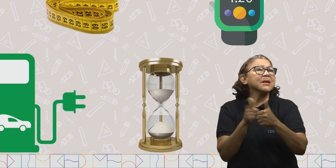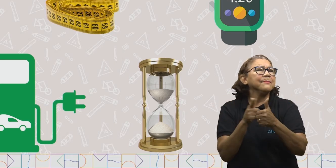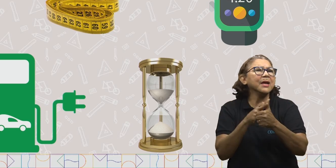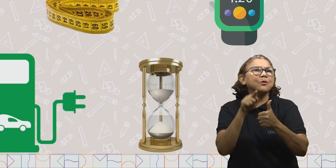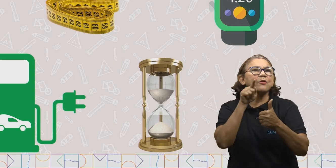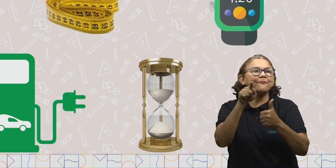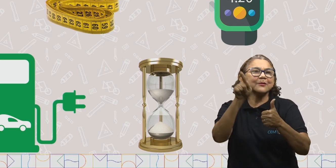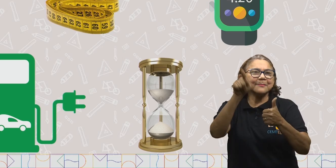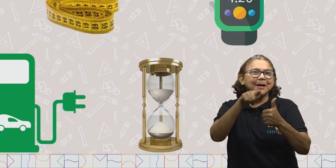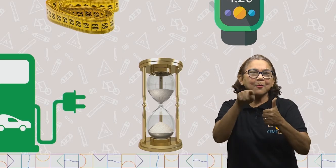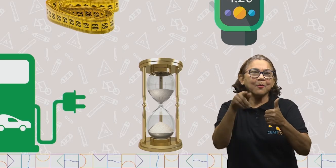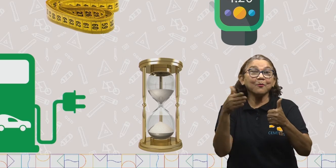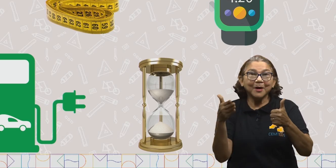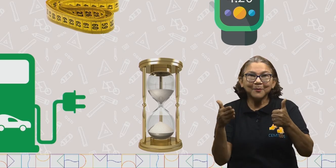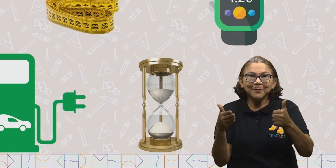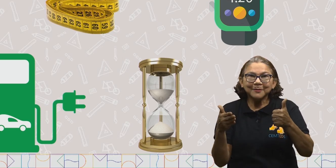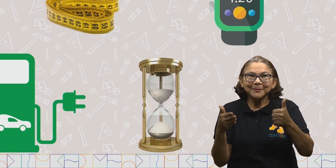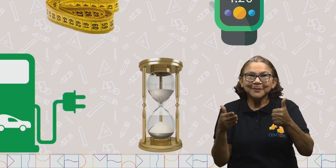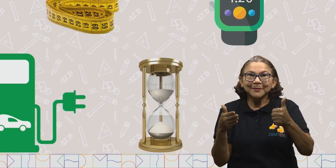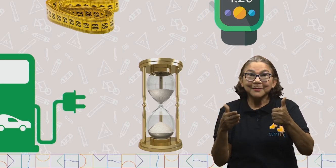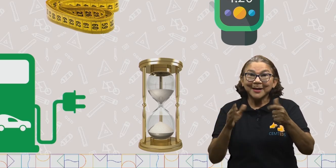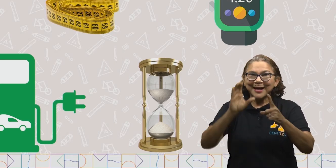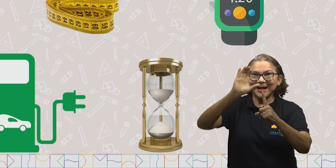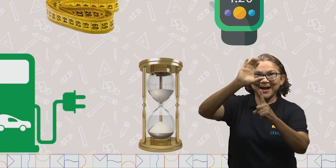foi o primeiro que você marcou? O